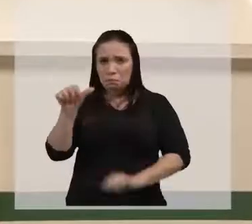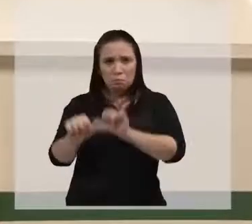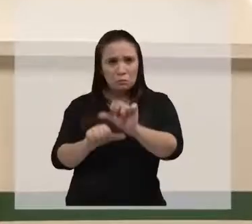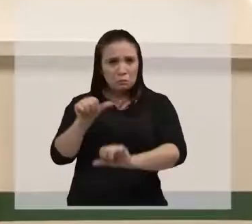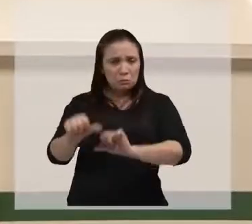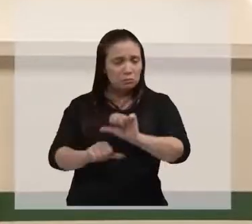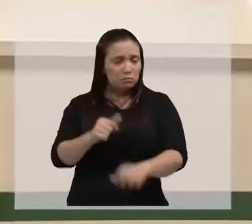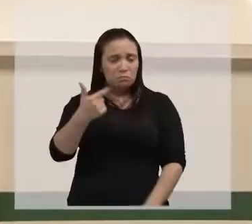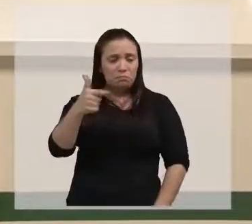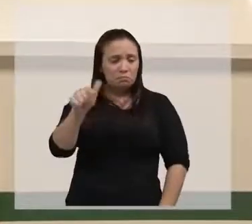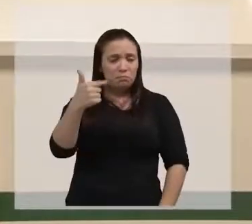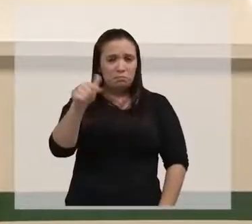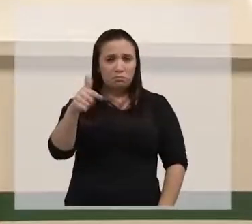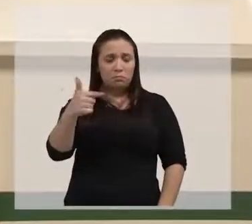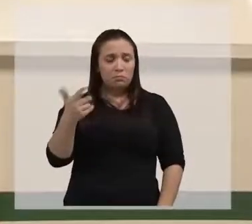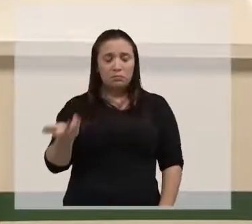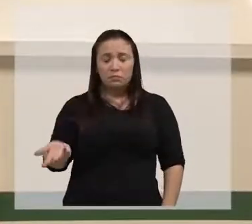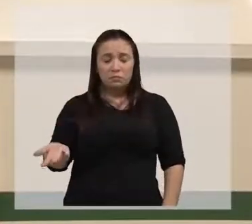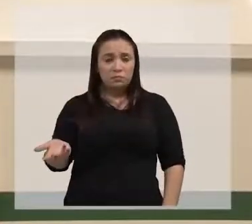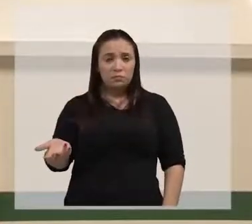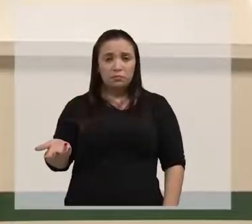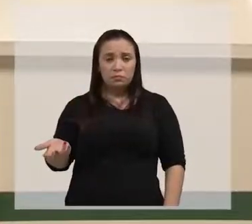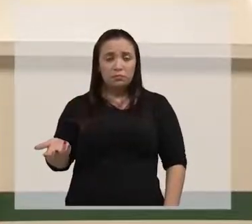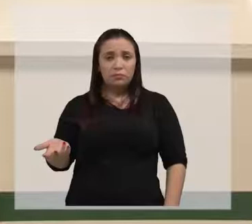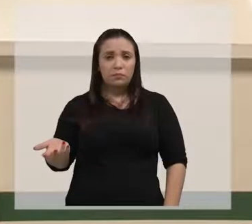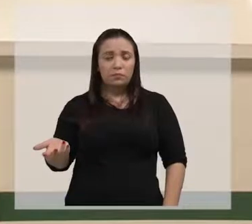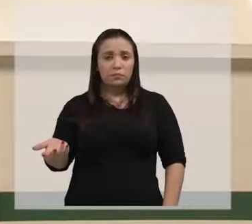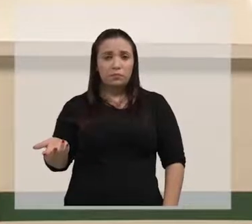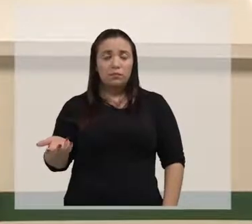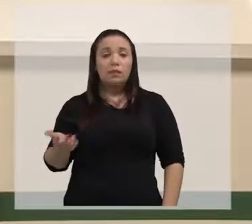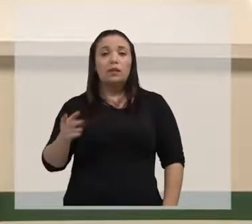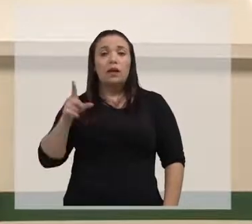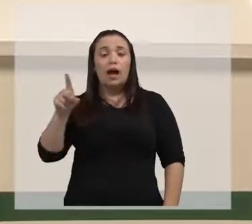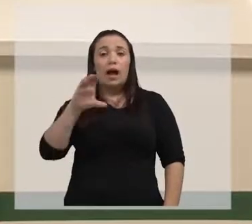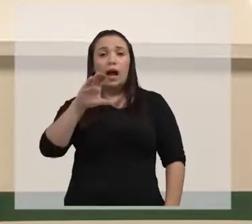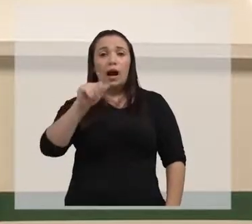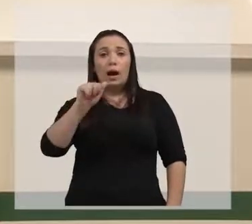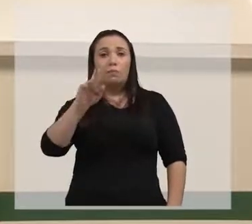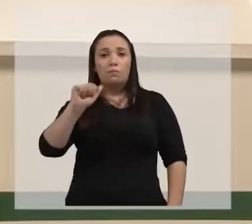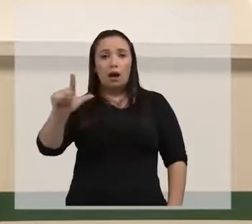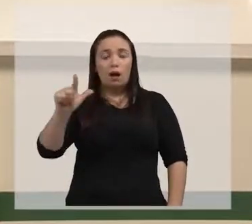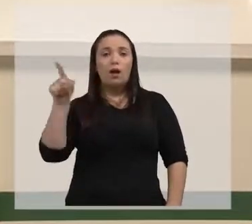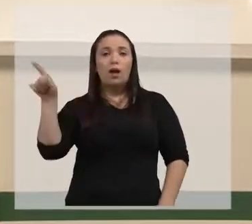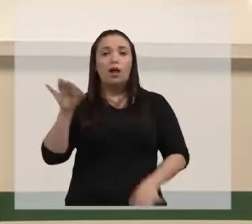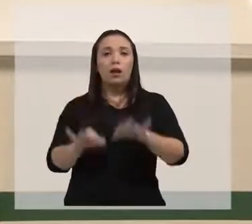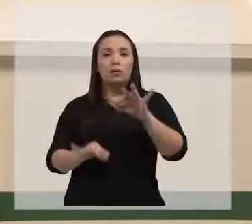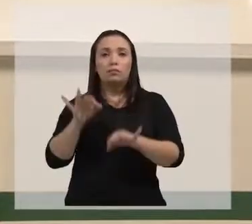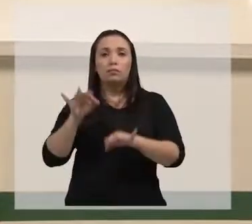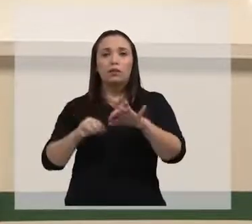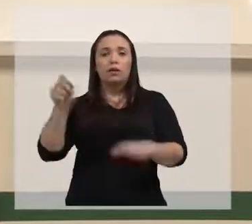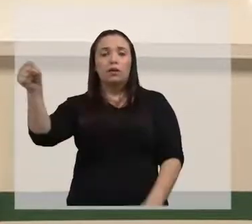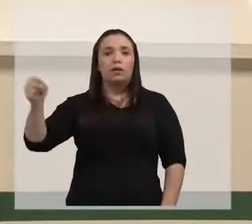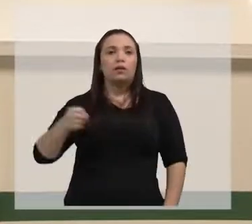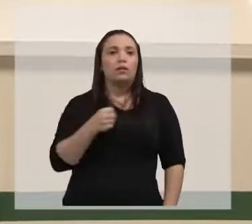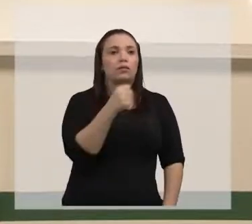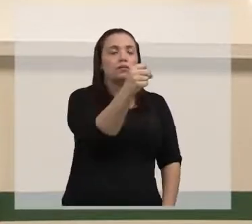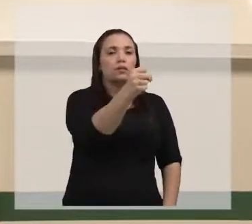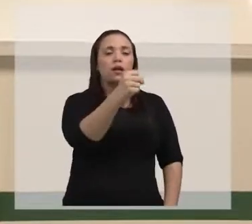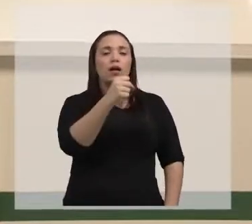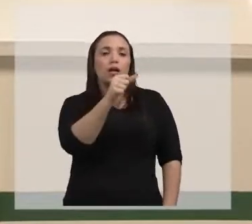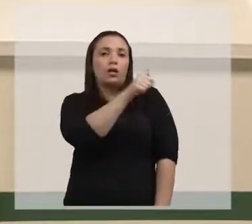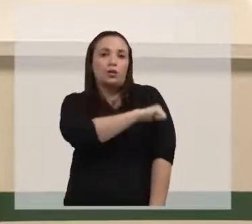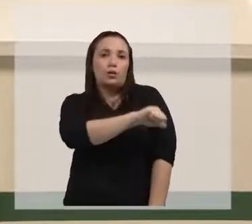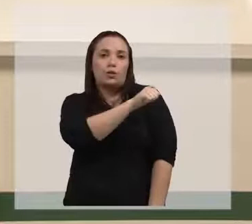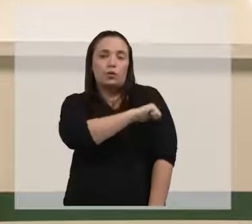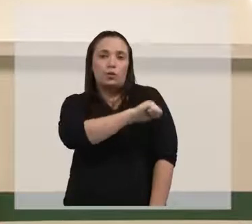ele devolveu o Sérgio Cabral para o Rio de Janeiro. De novo, né? De novo, devolveu o Sérgio